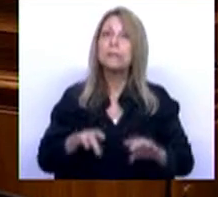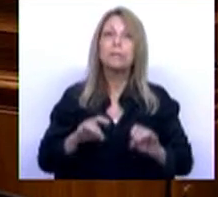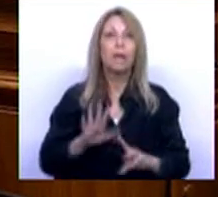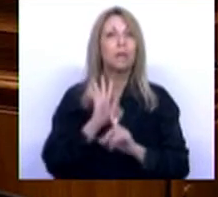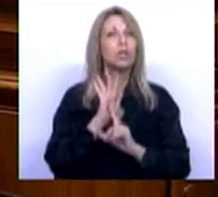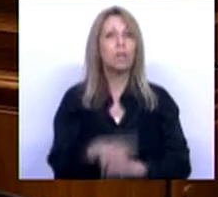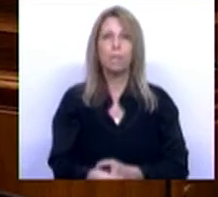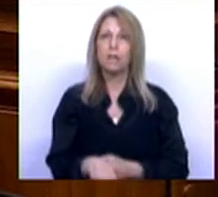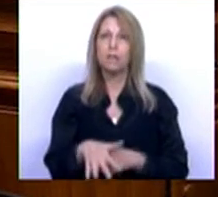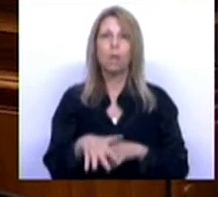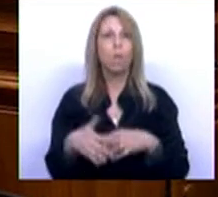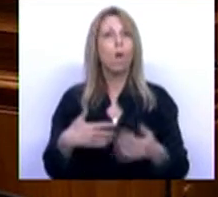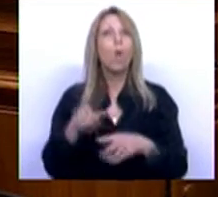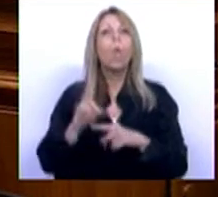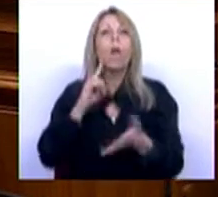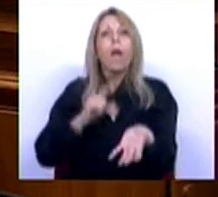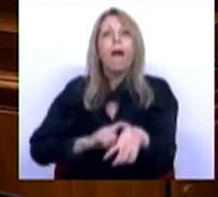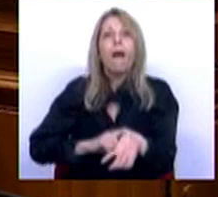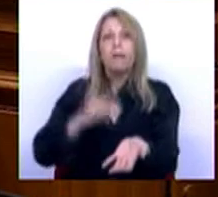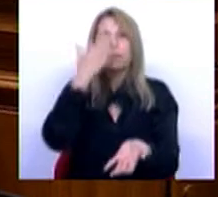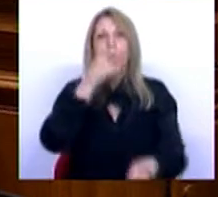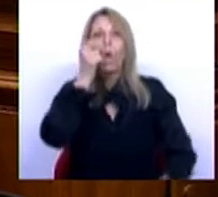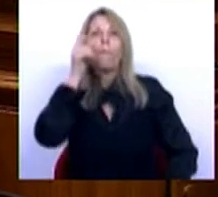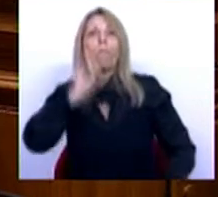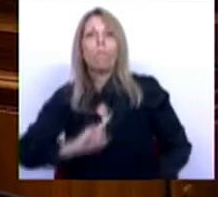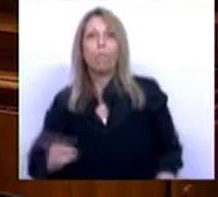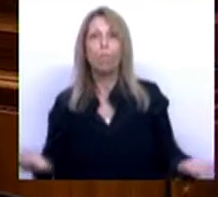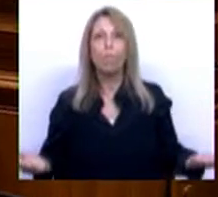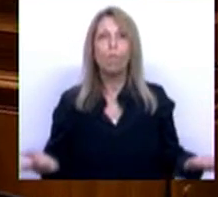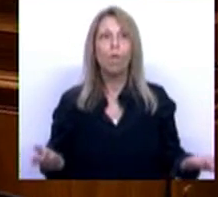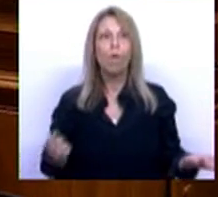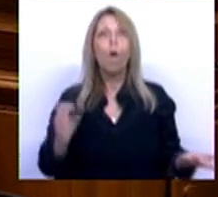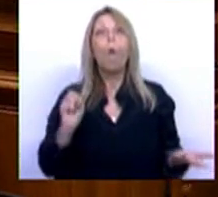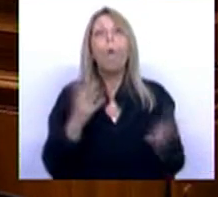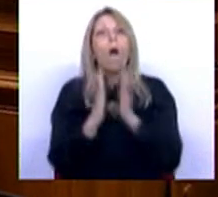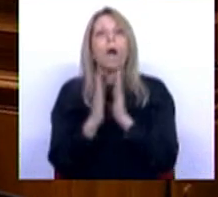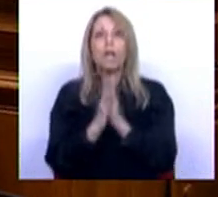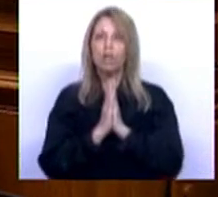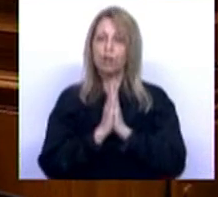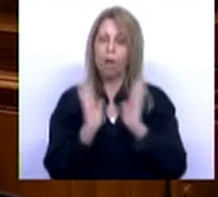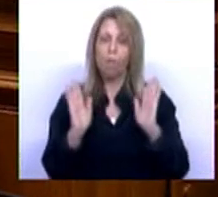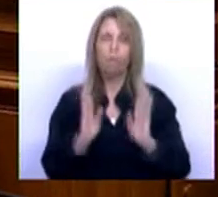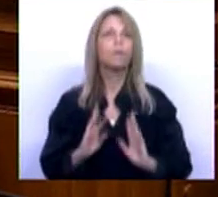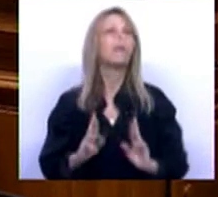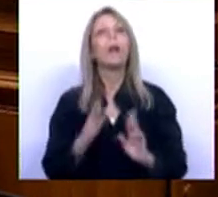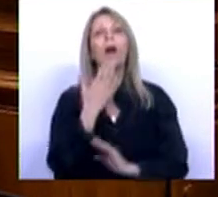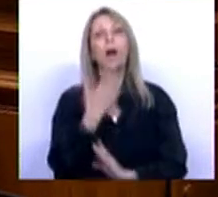da raça, do género ou da religião. Muito obrigada,